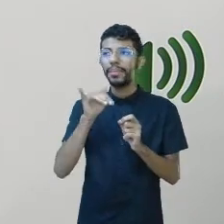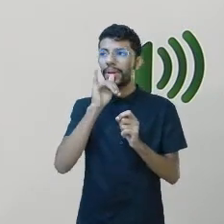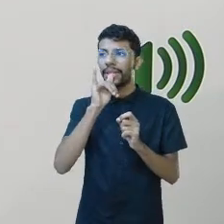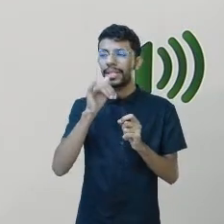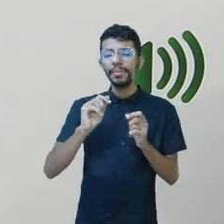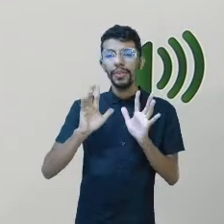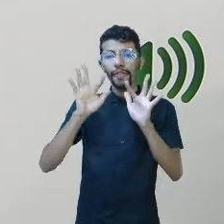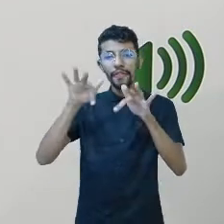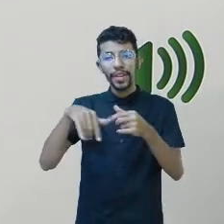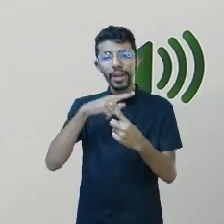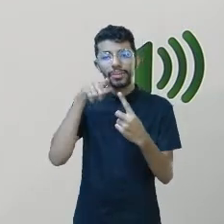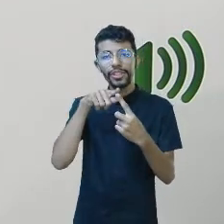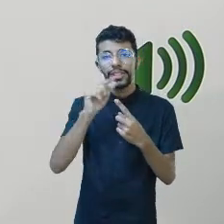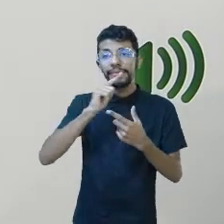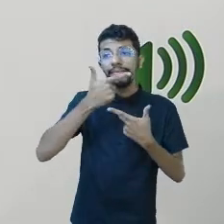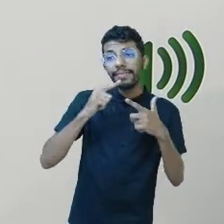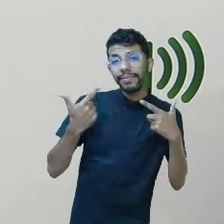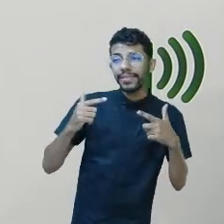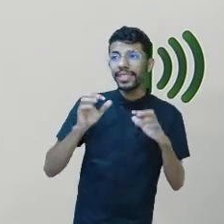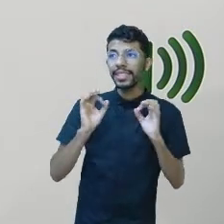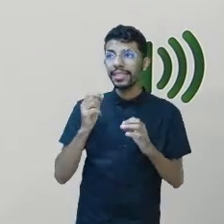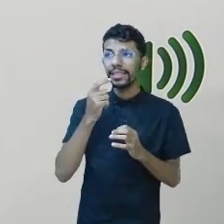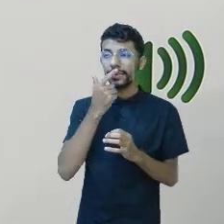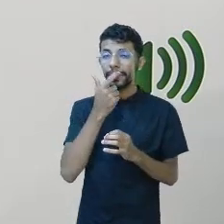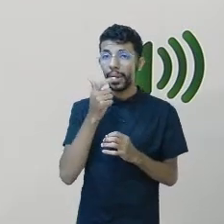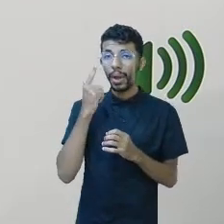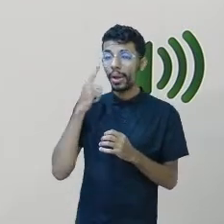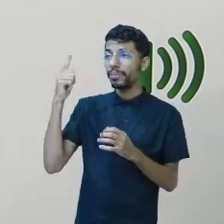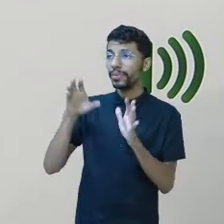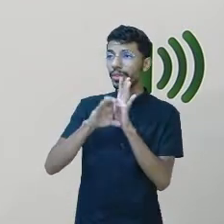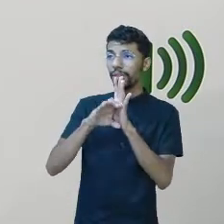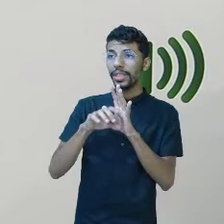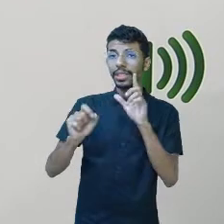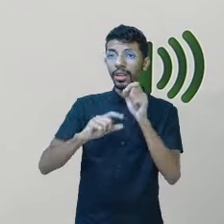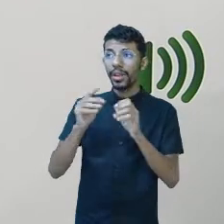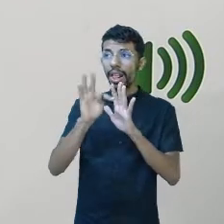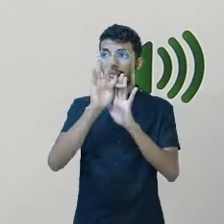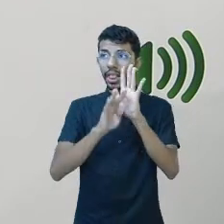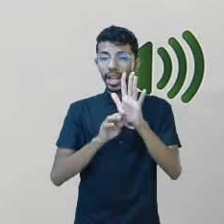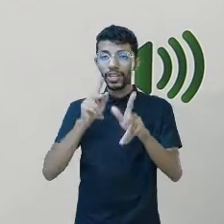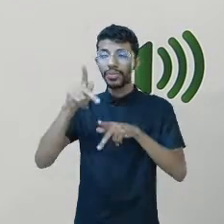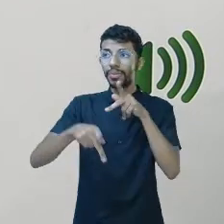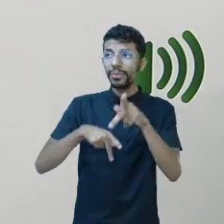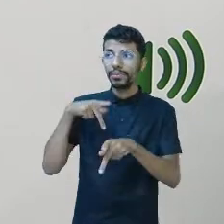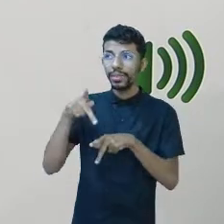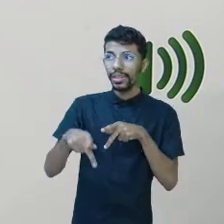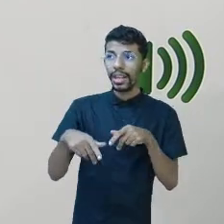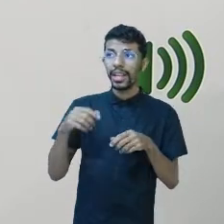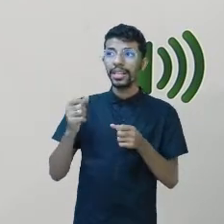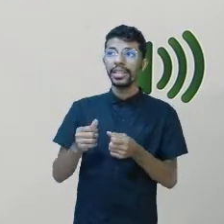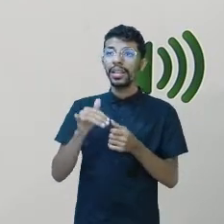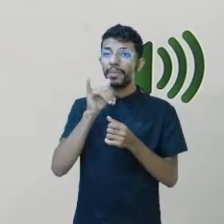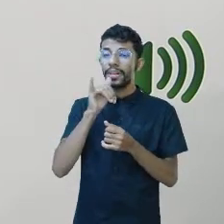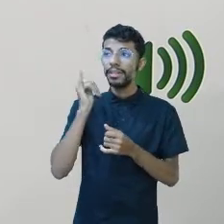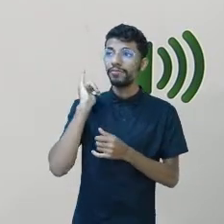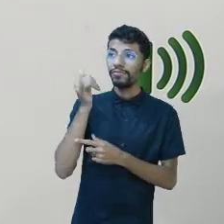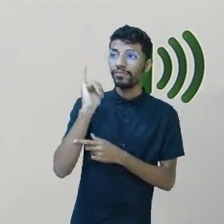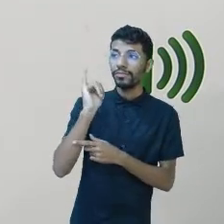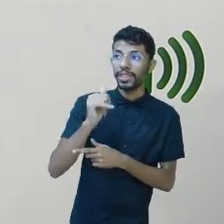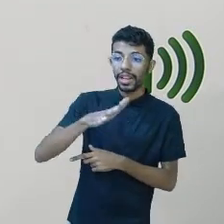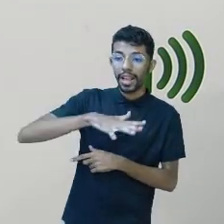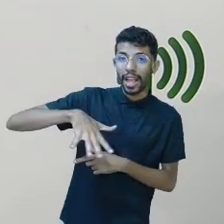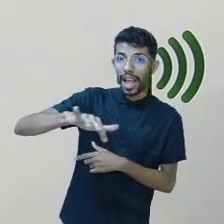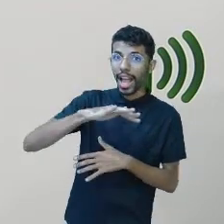assim também. São textos populares que vão sendo contados em ambientes informais, isso é importante,